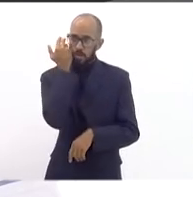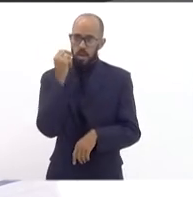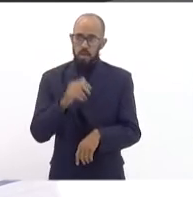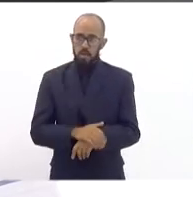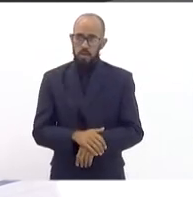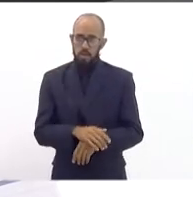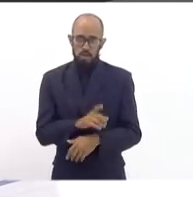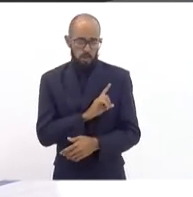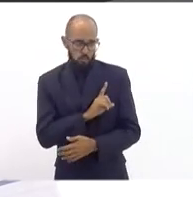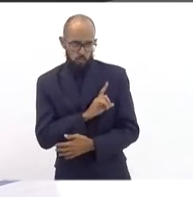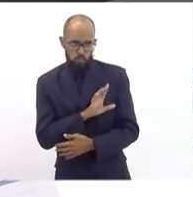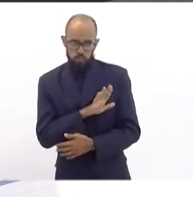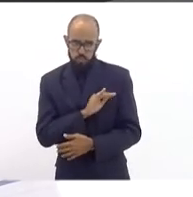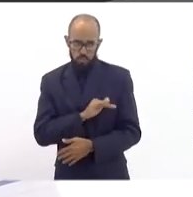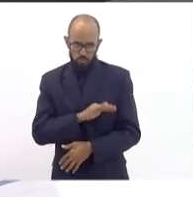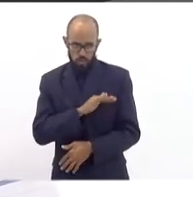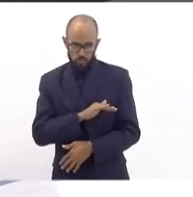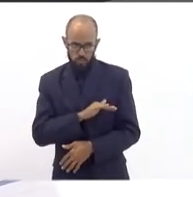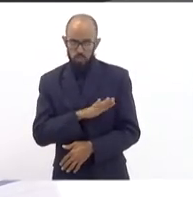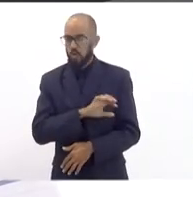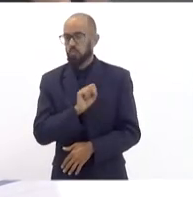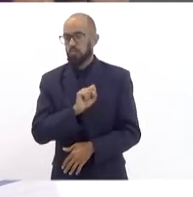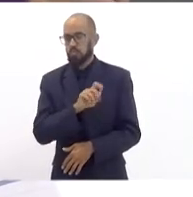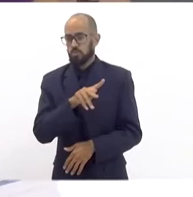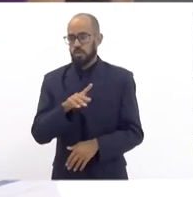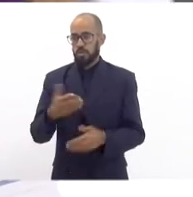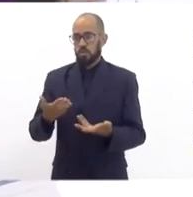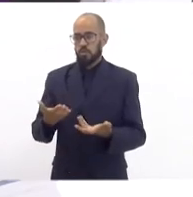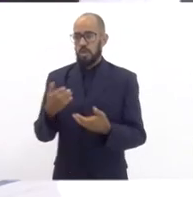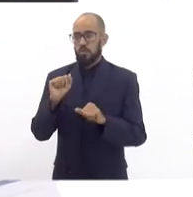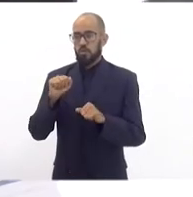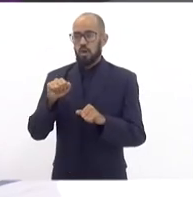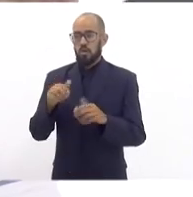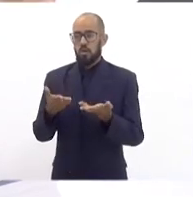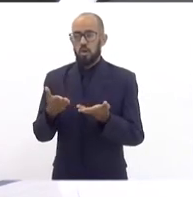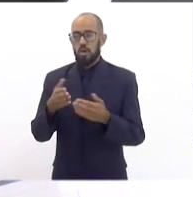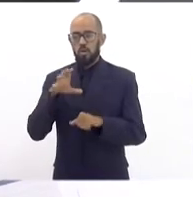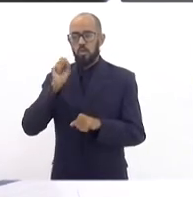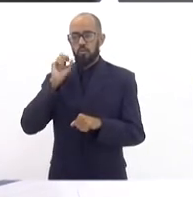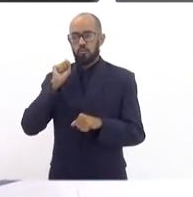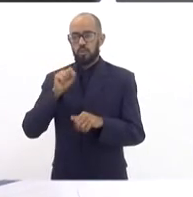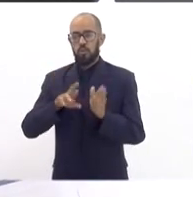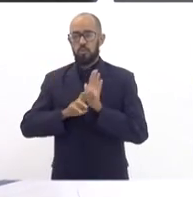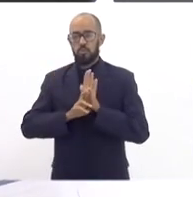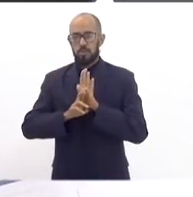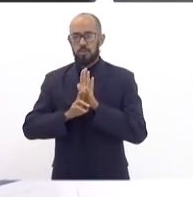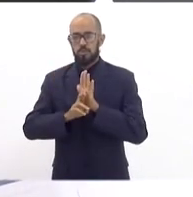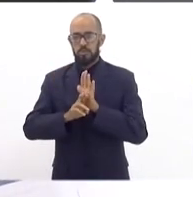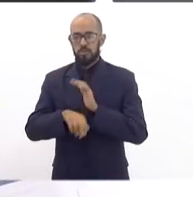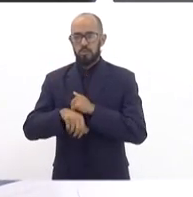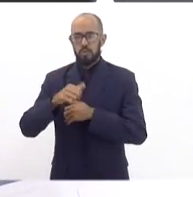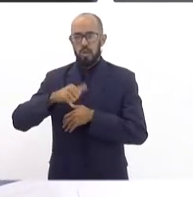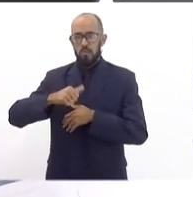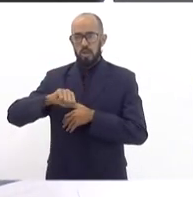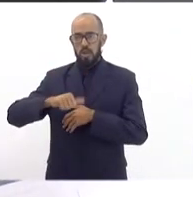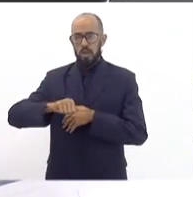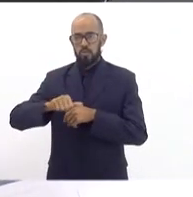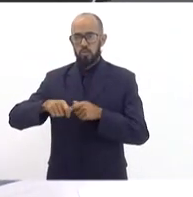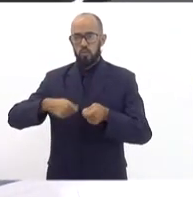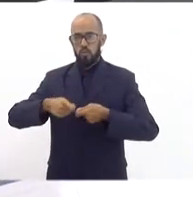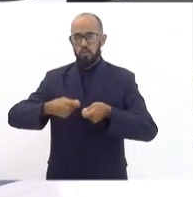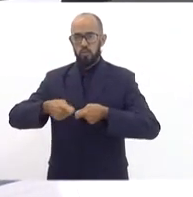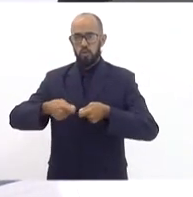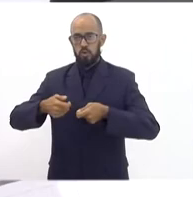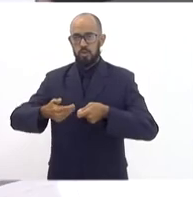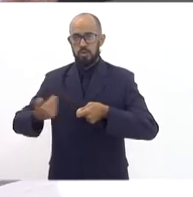Não? Tranquilo. Então, eu queria ouvir, por gentileza, o nosso representante, o analista de controle externo do Tribunal